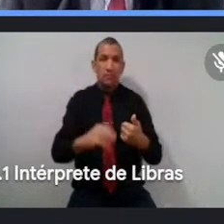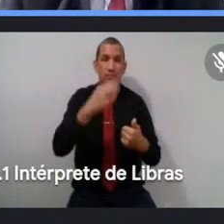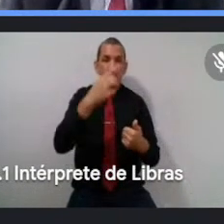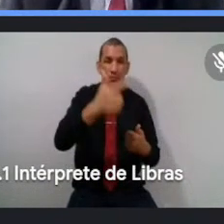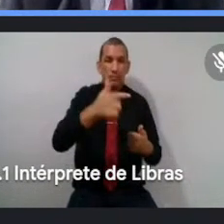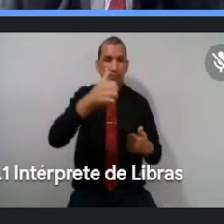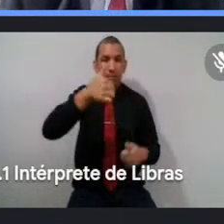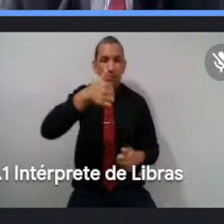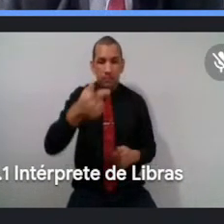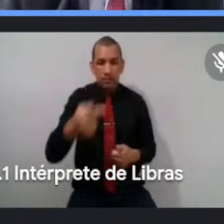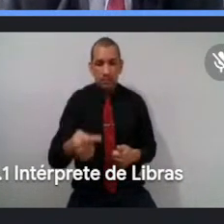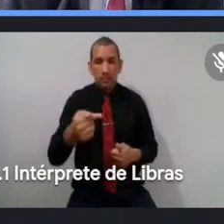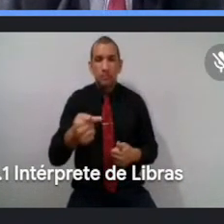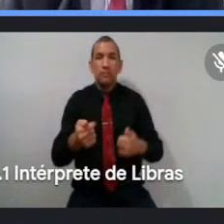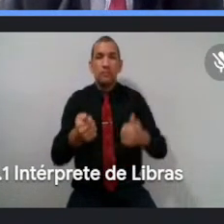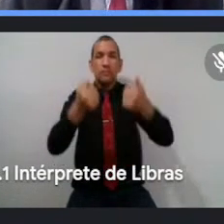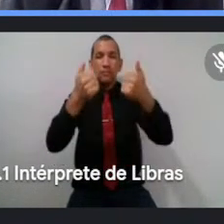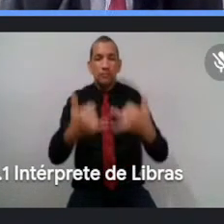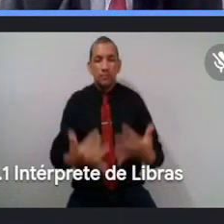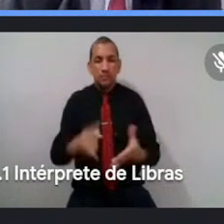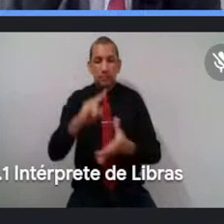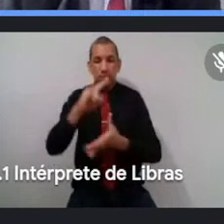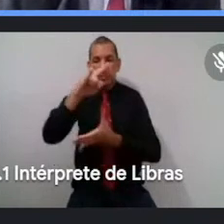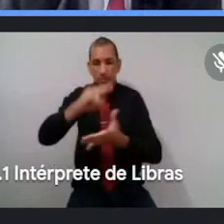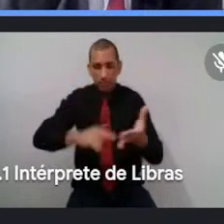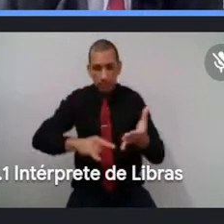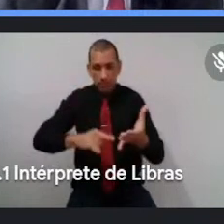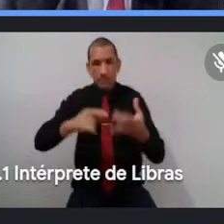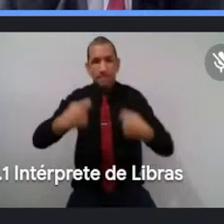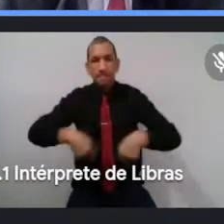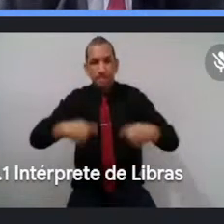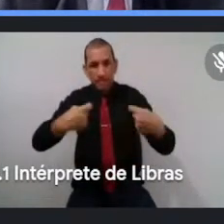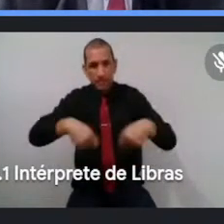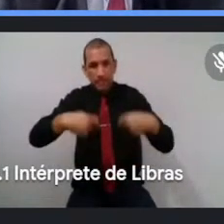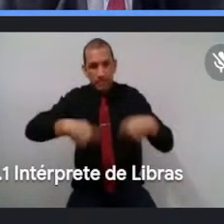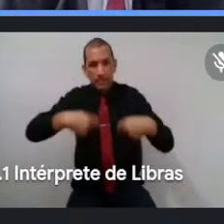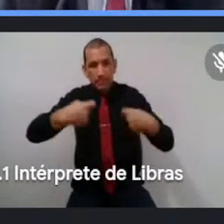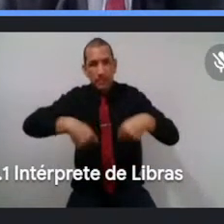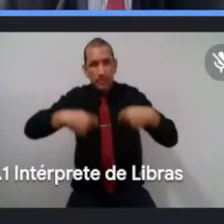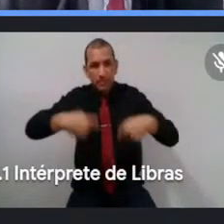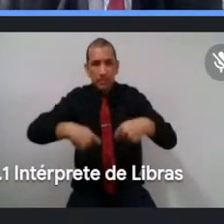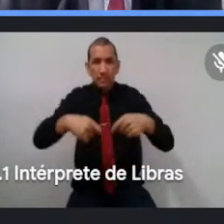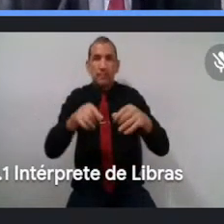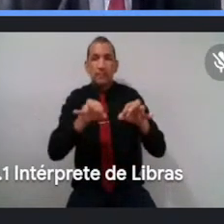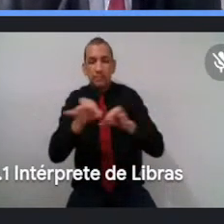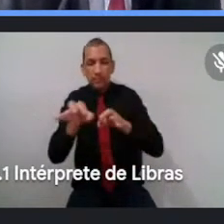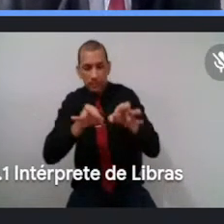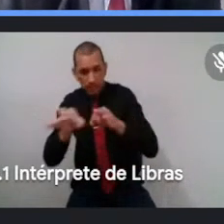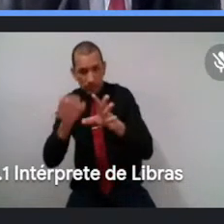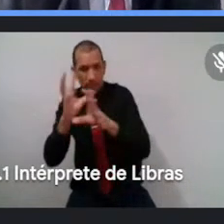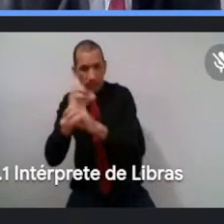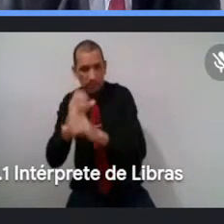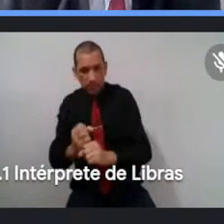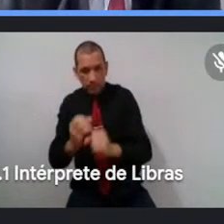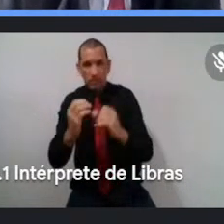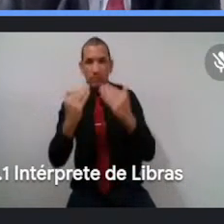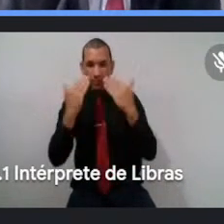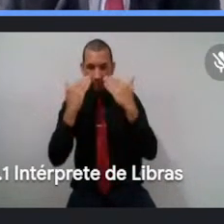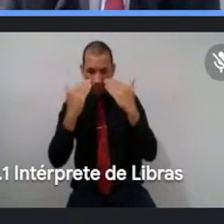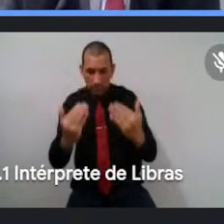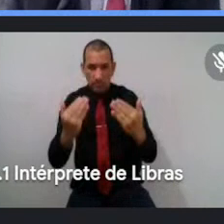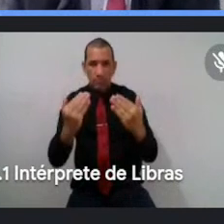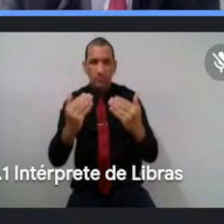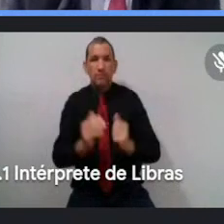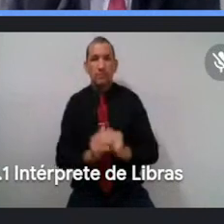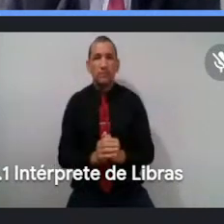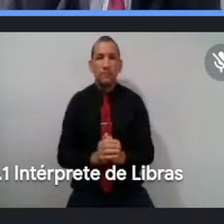217 elenco os documentos necessários à regularização da prestação de contas